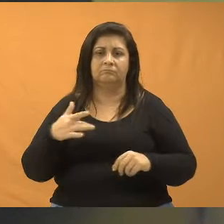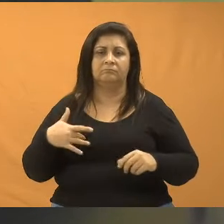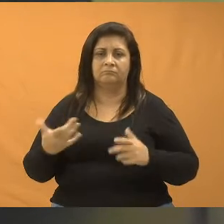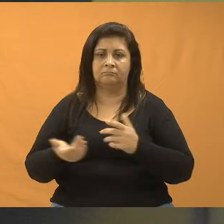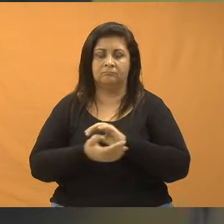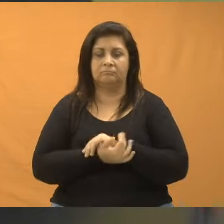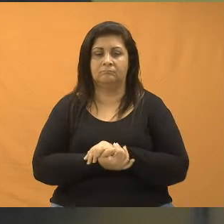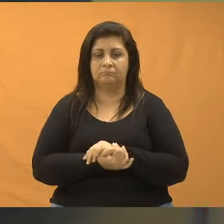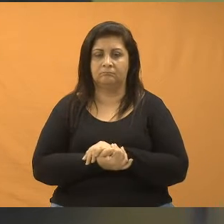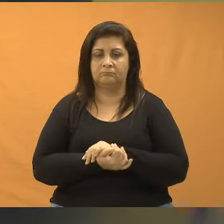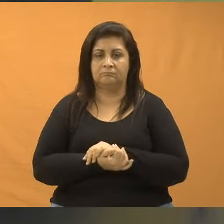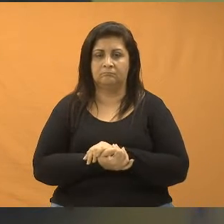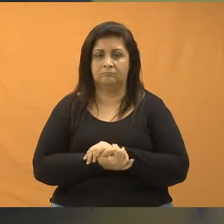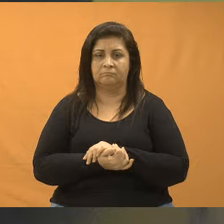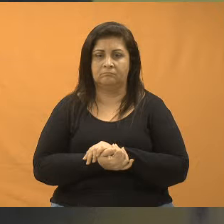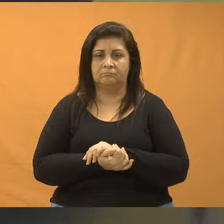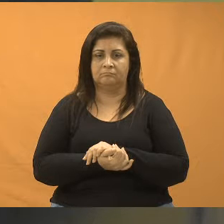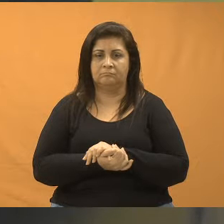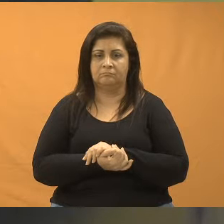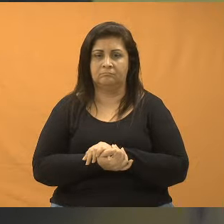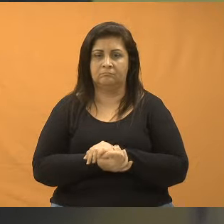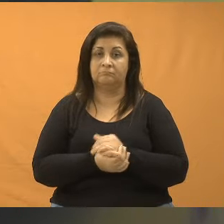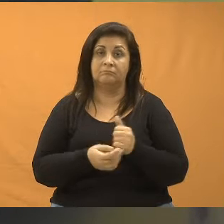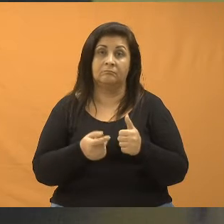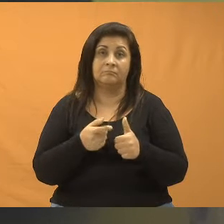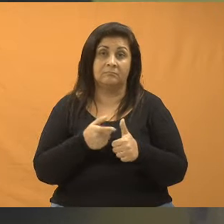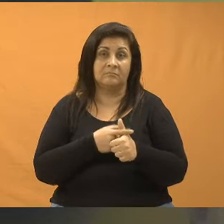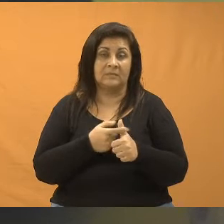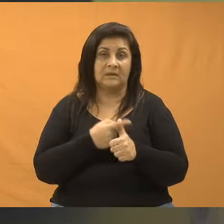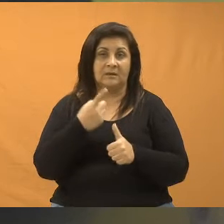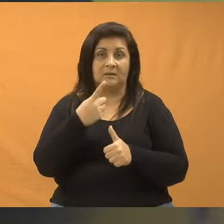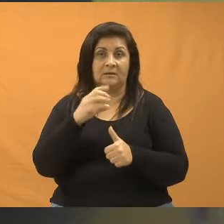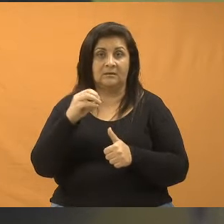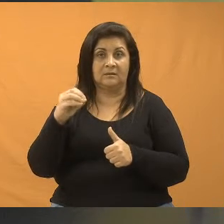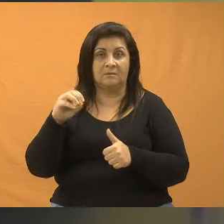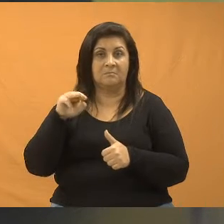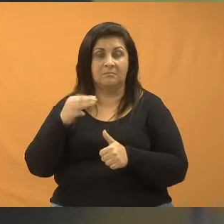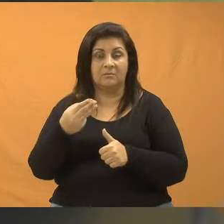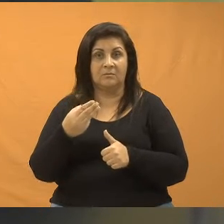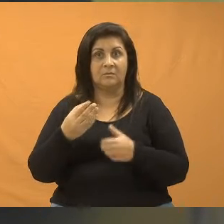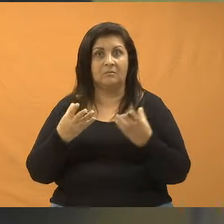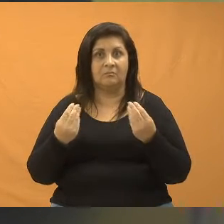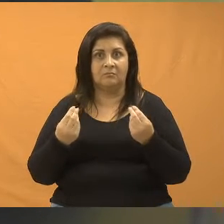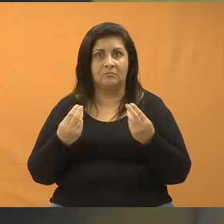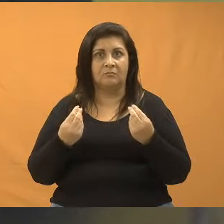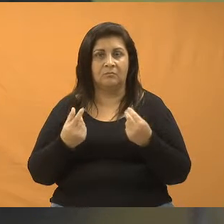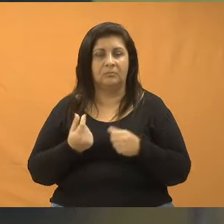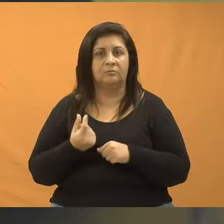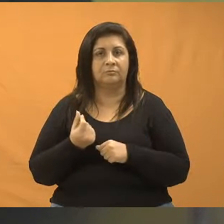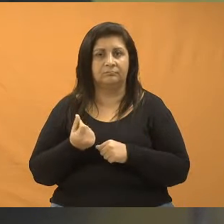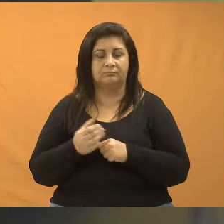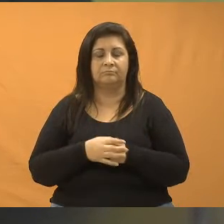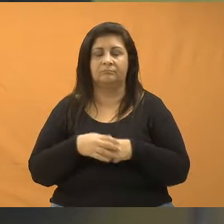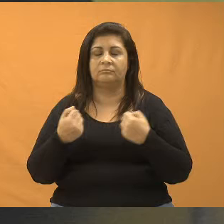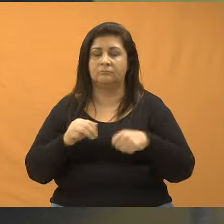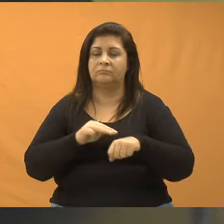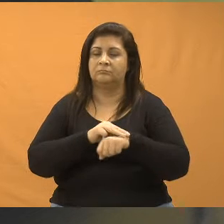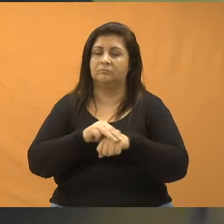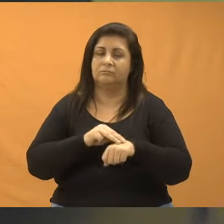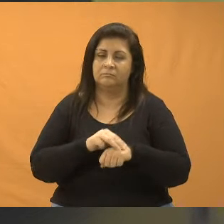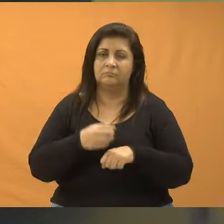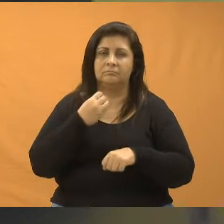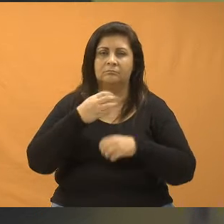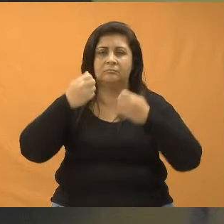né? E uma dívida de 100 milhões é muito pesada para o município. Então, precisa de um debate grande em torno desse fim